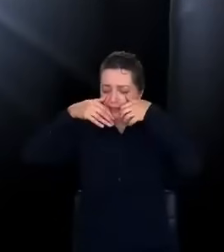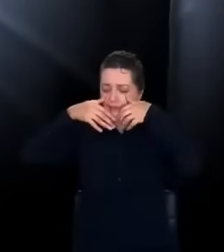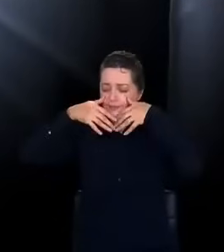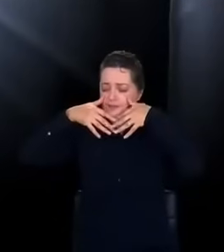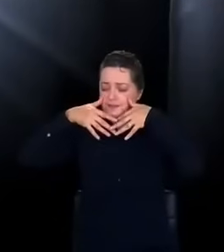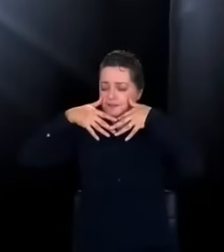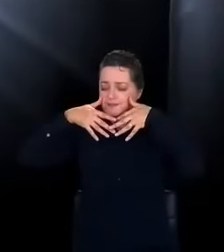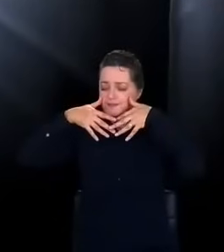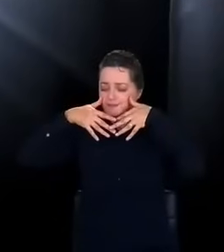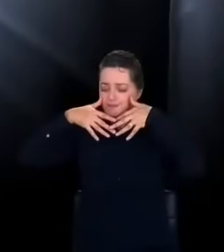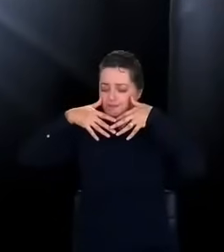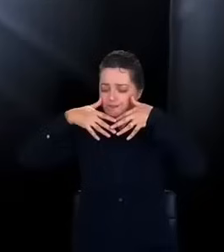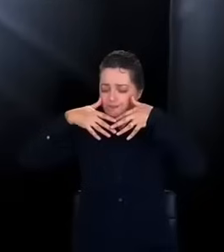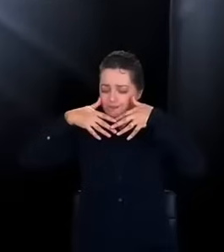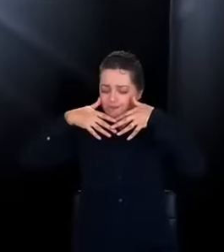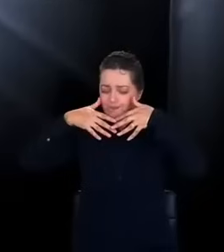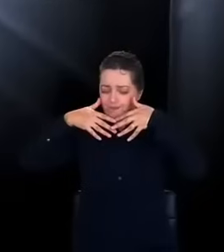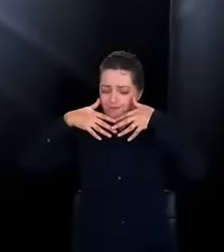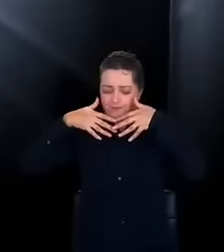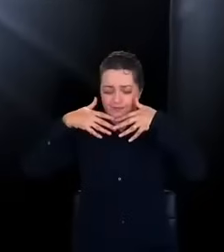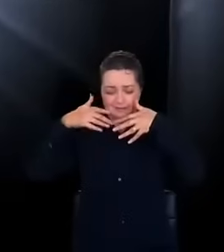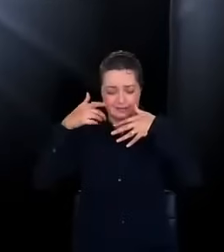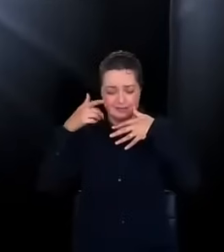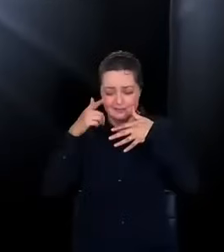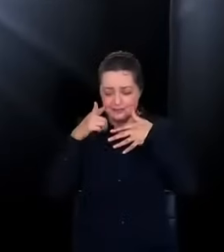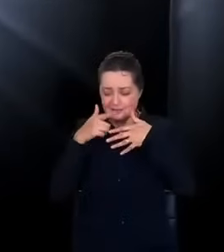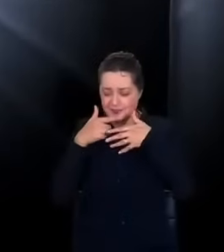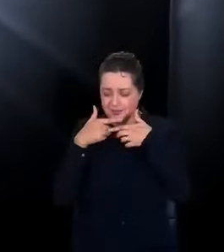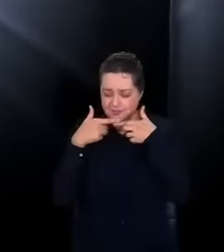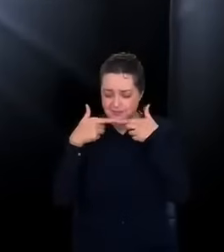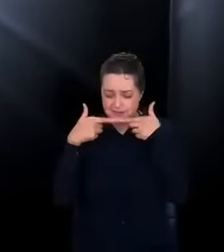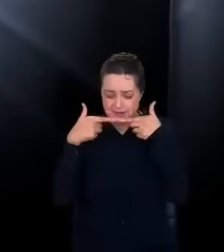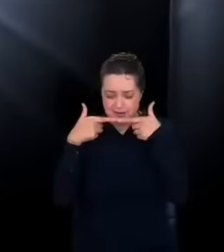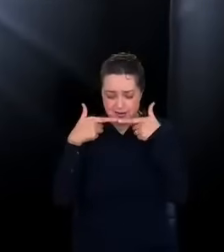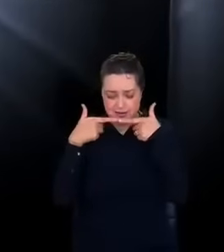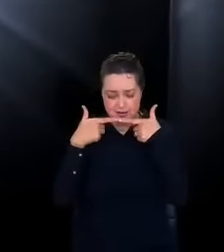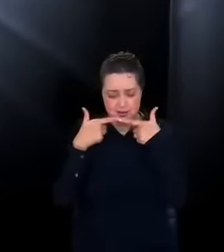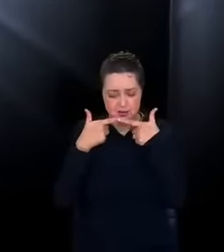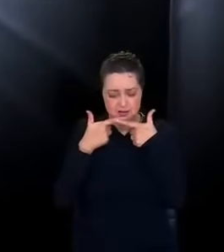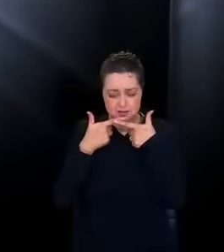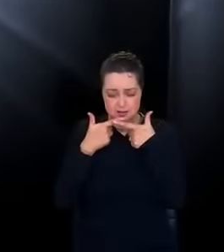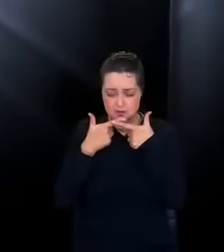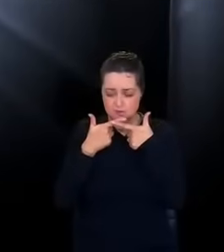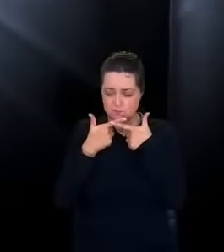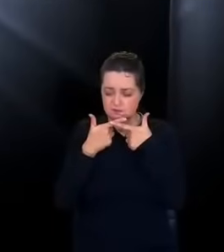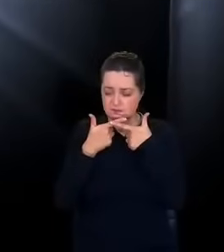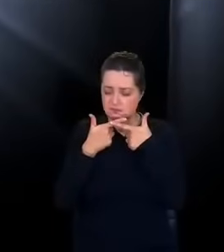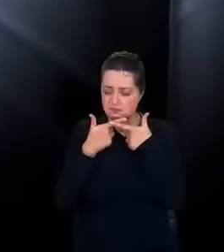meu sorriso tão calado.